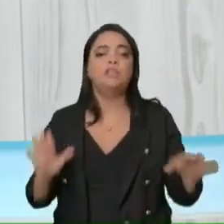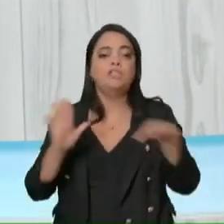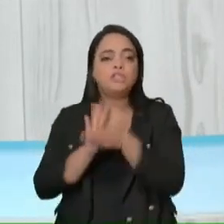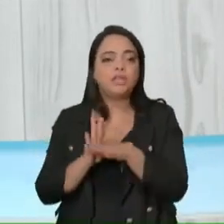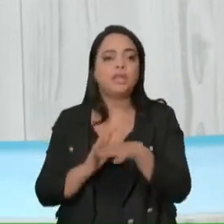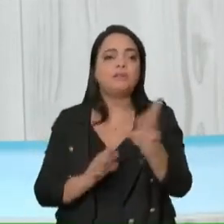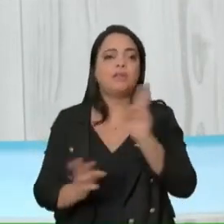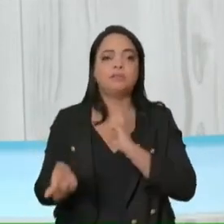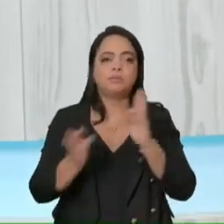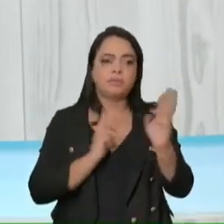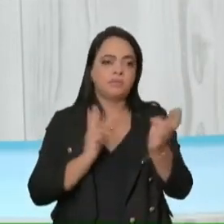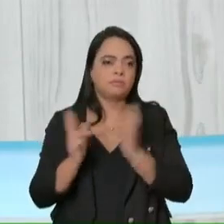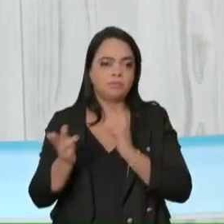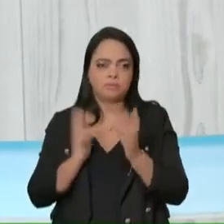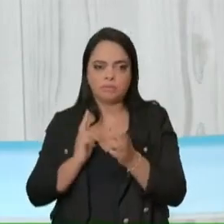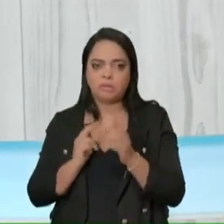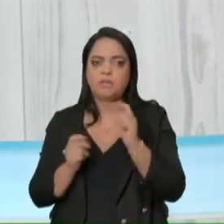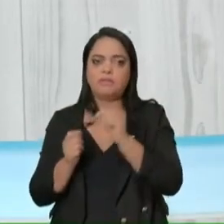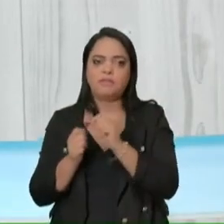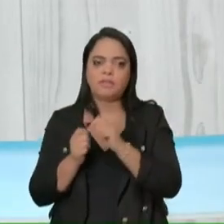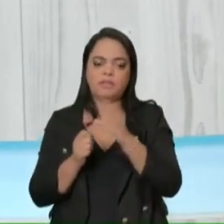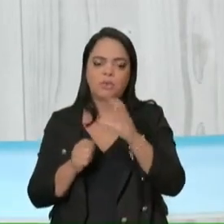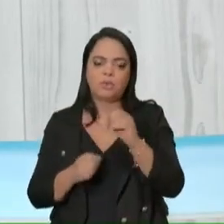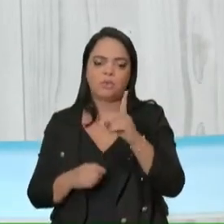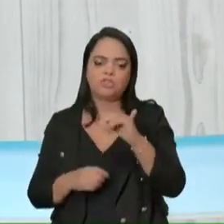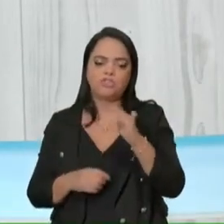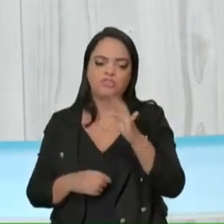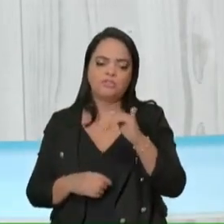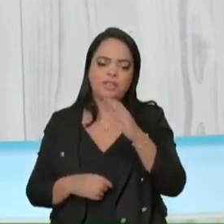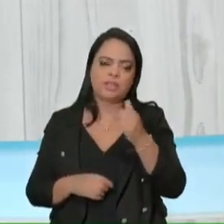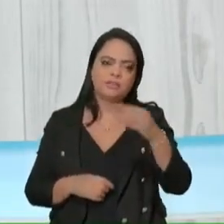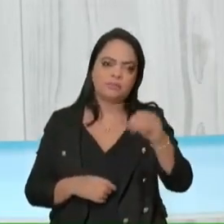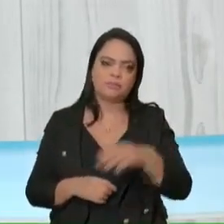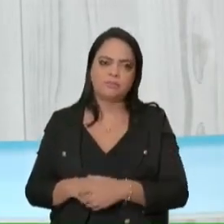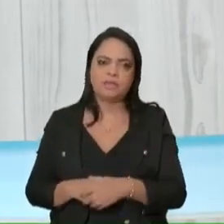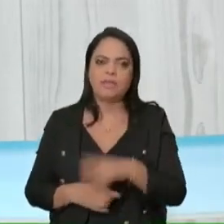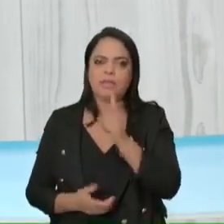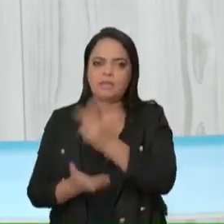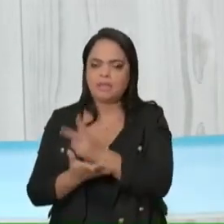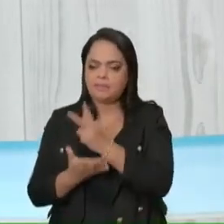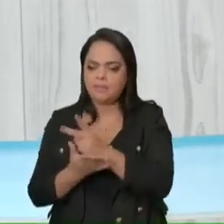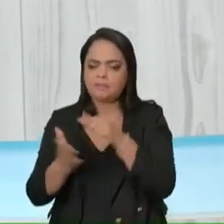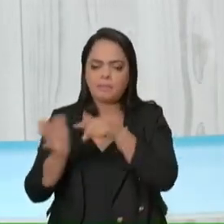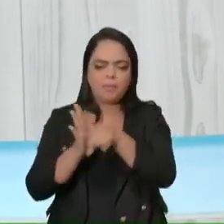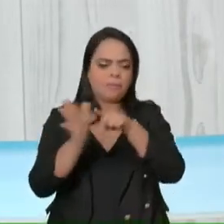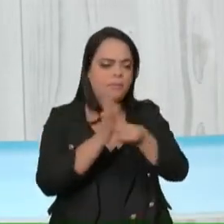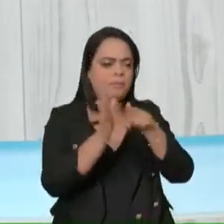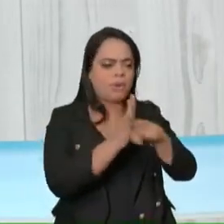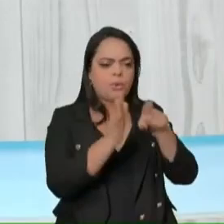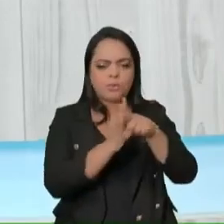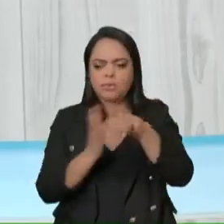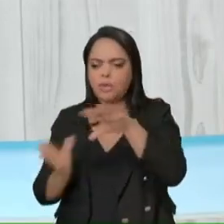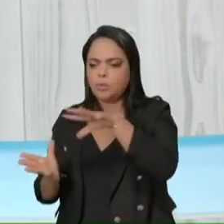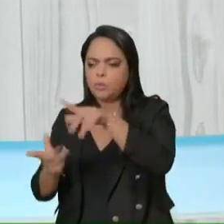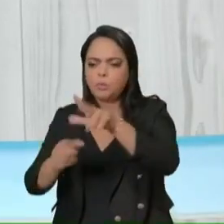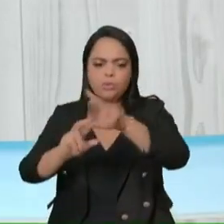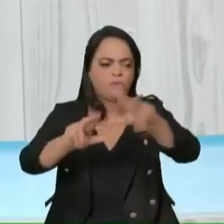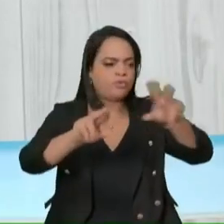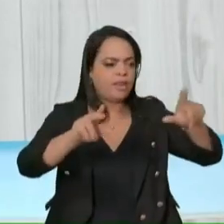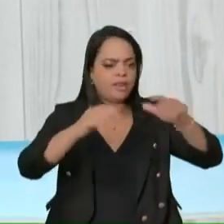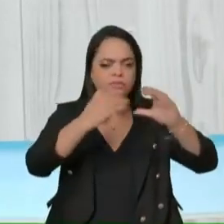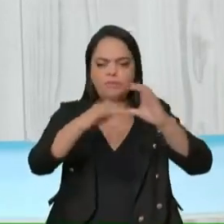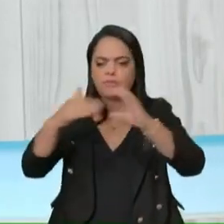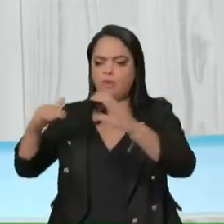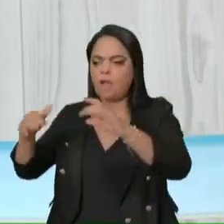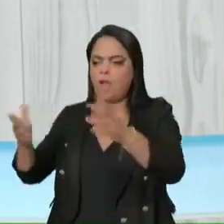essas mesmas respostas, ele fazia então essa codificação. E a mesma pergunta, respondida em diversos locais do mundo, eram respondidas da